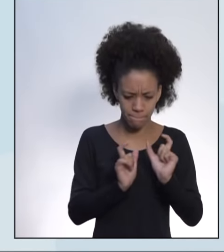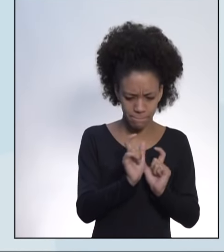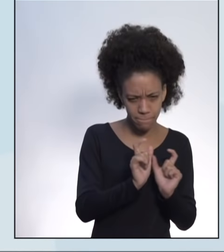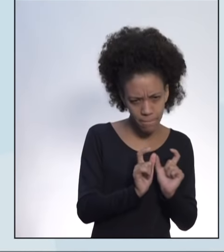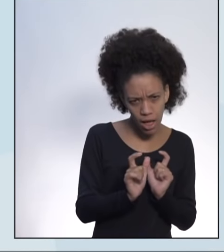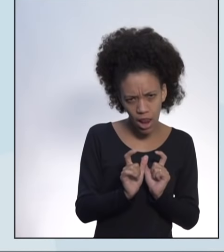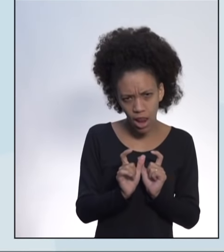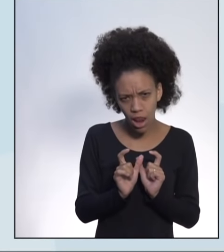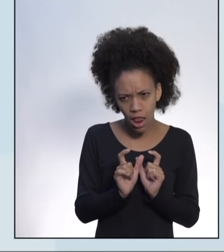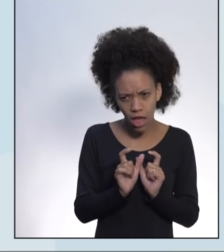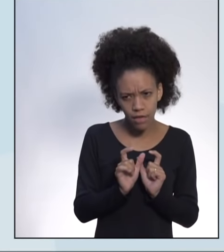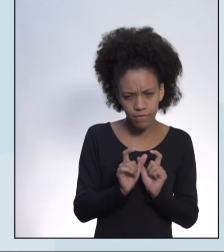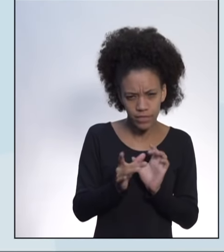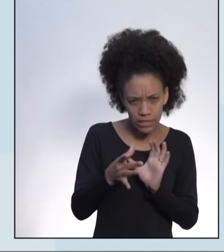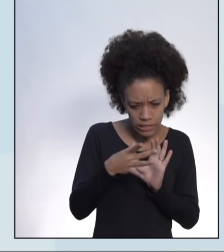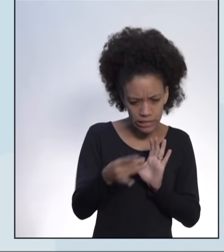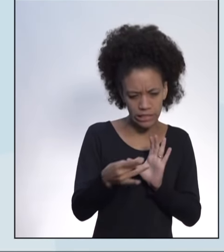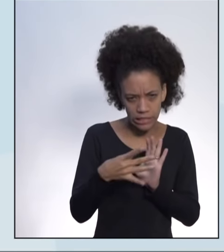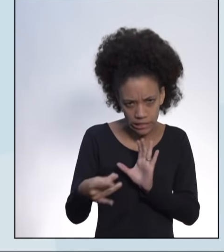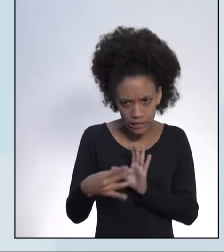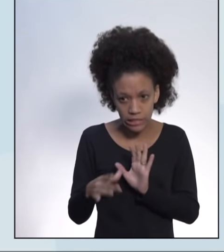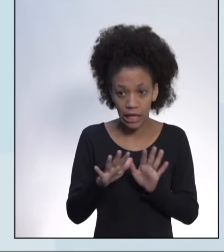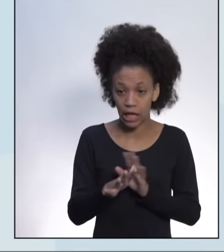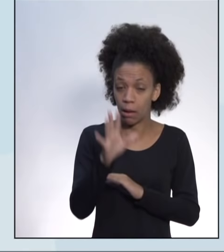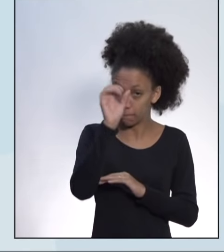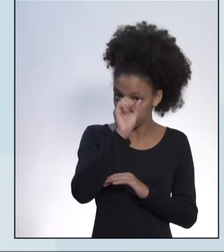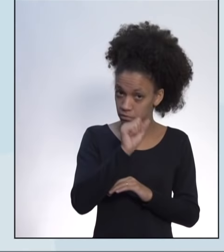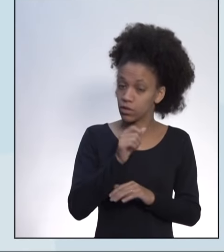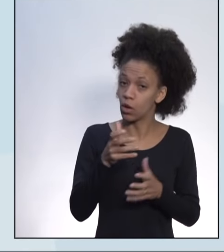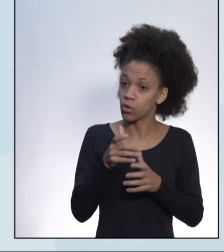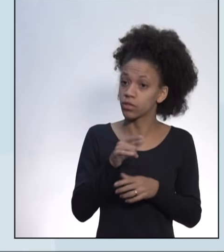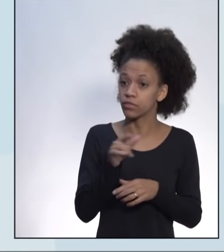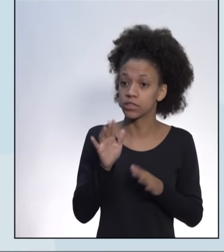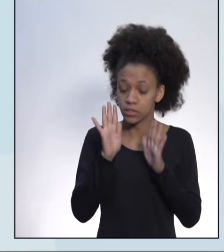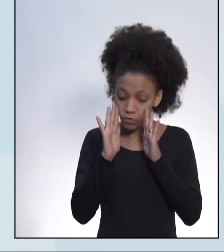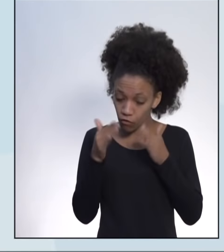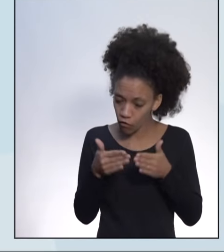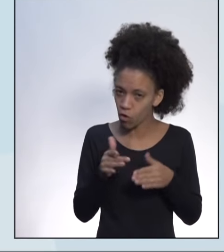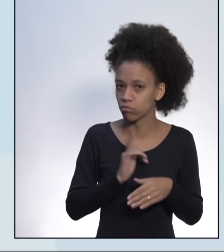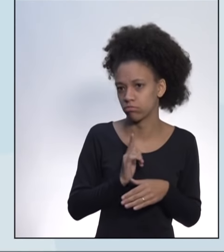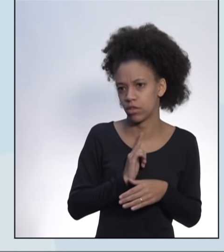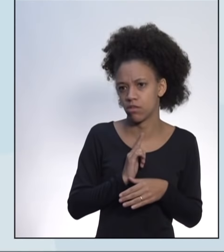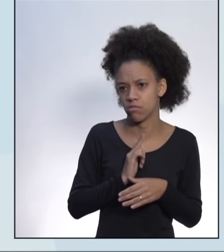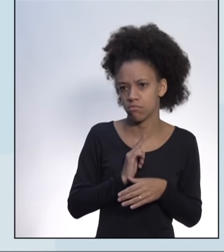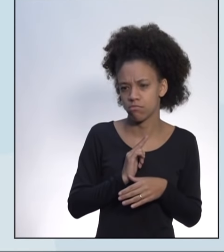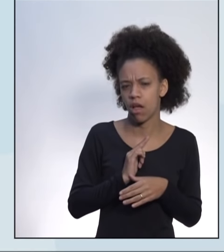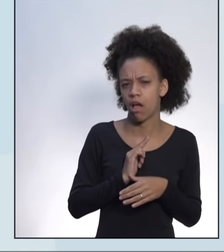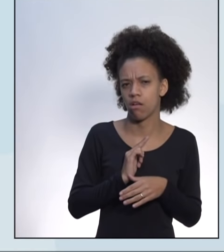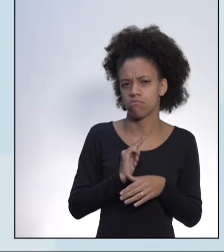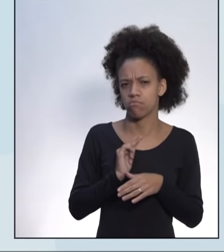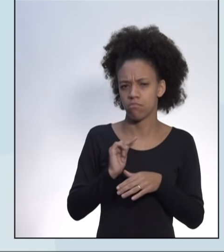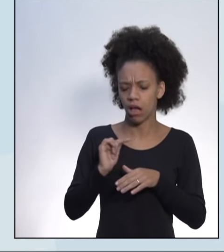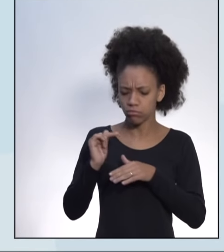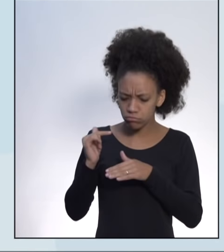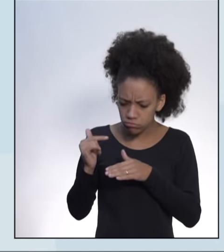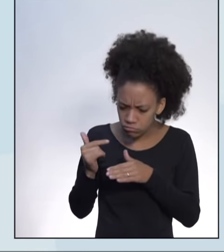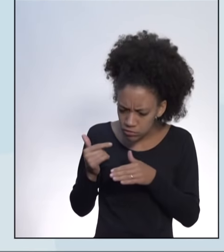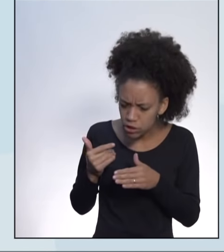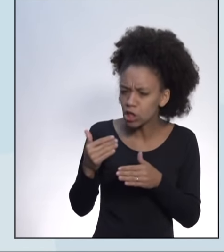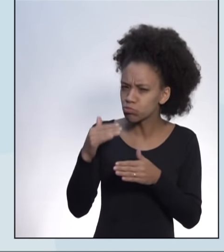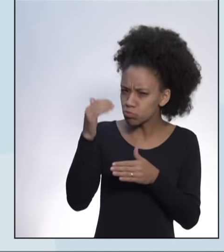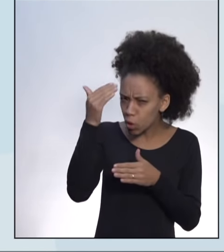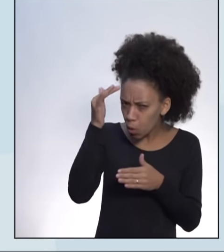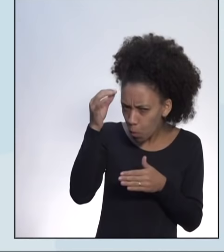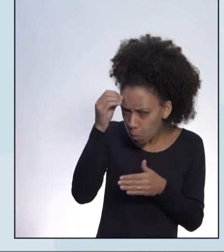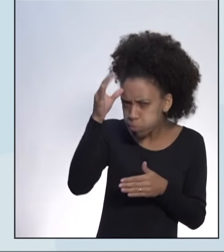destacadas coisas que você já aprenderam tá quero que vocês também se foquem nisso tragam esses conhecimentos que você já tem também